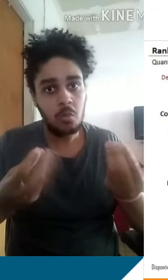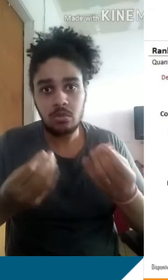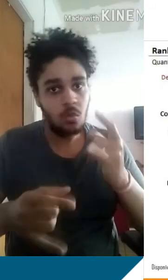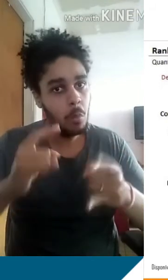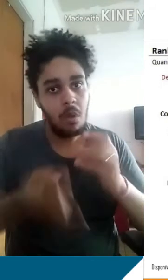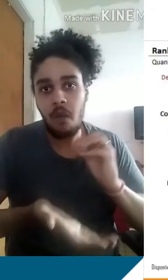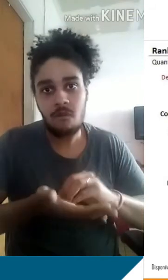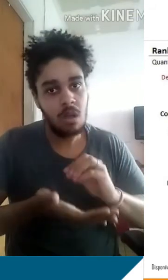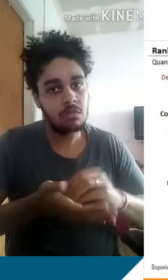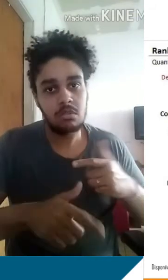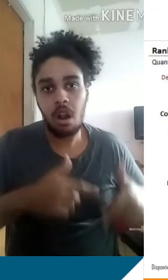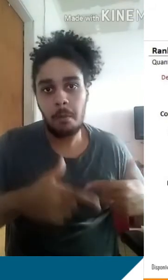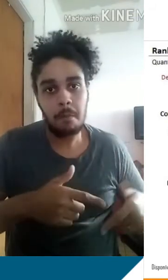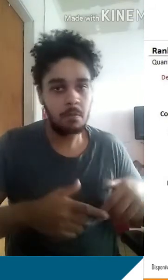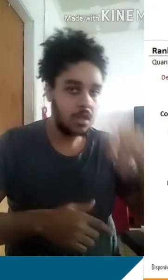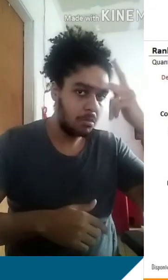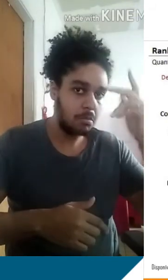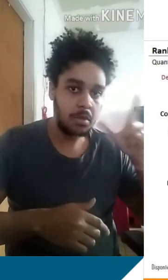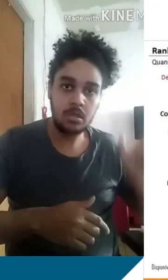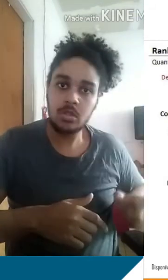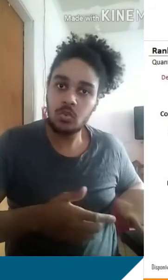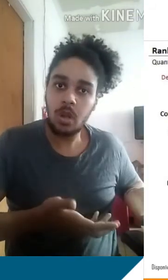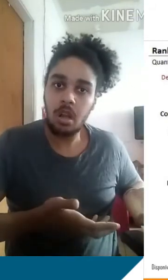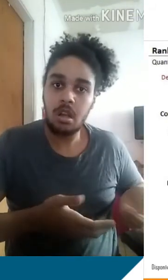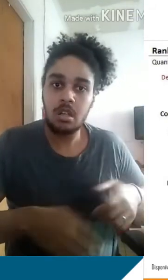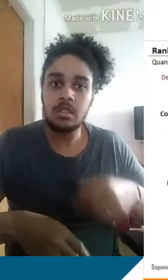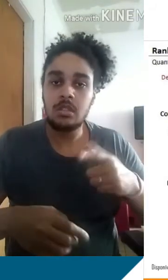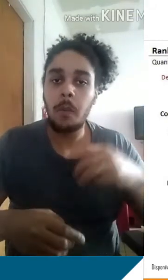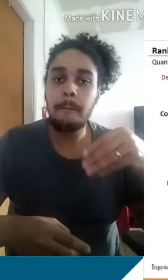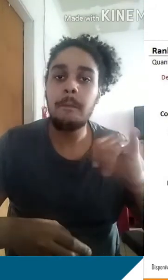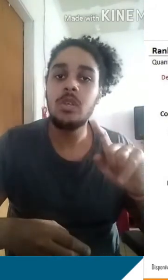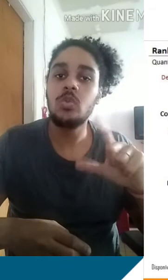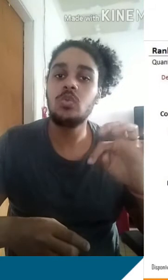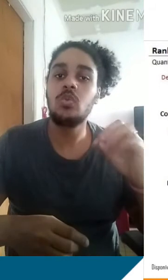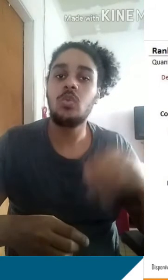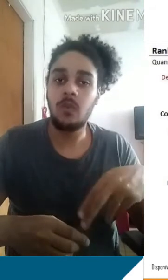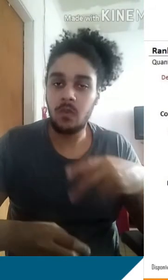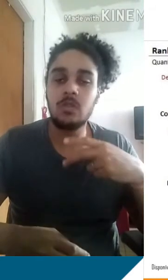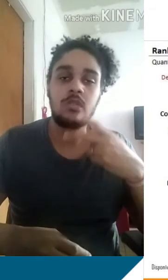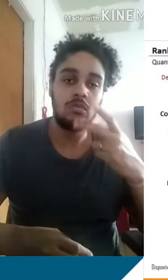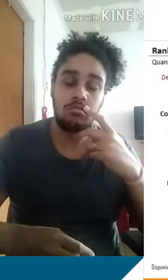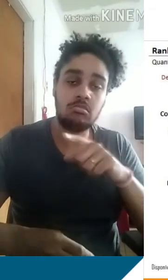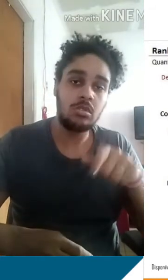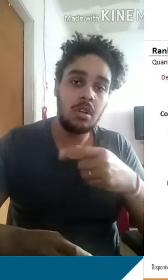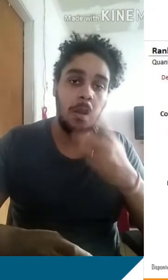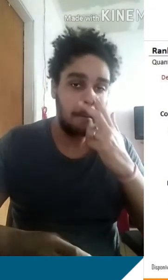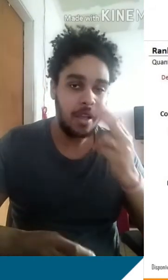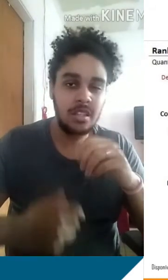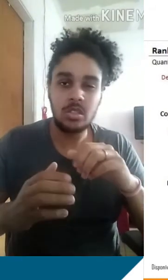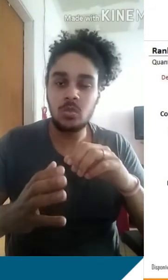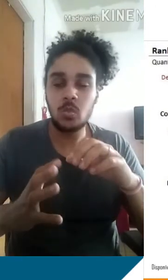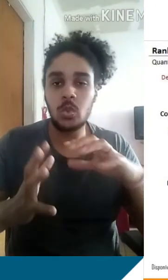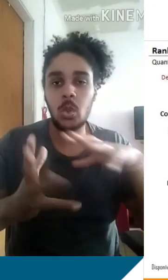profunda, tratando como uma globalização como perversidade. Isso é interessante e também é uma característica desse período atual. Com certeza você vai se